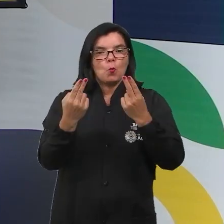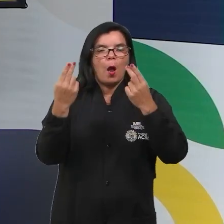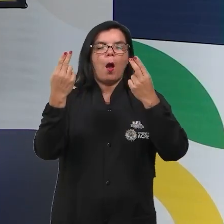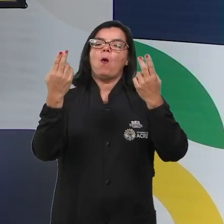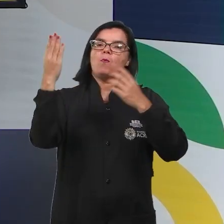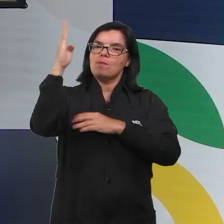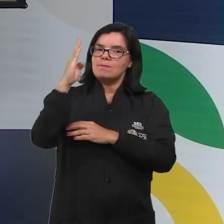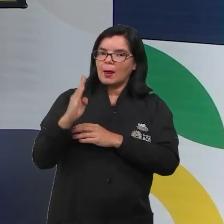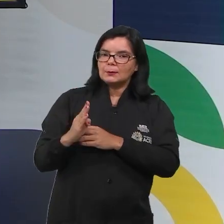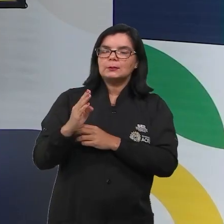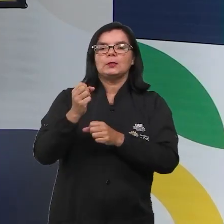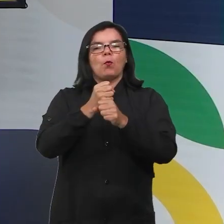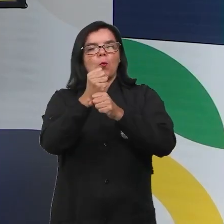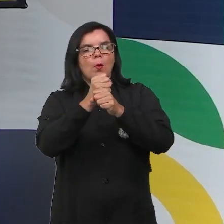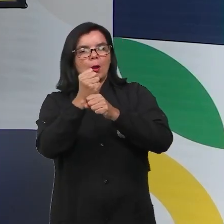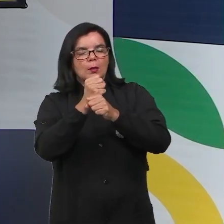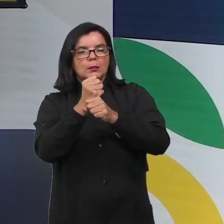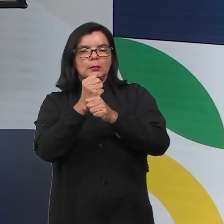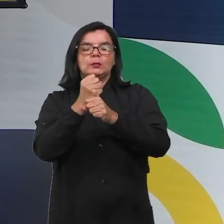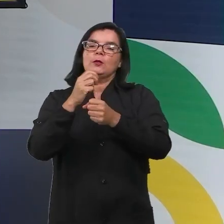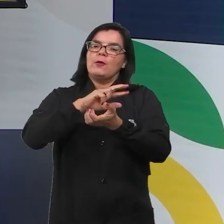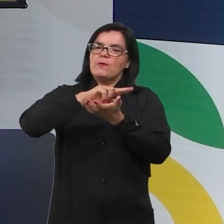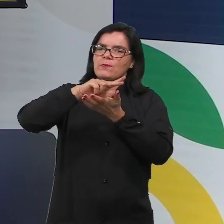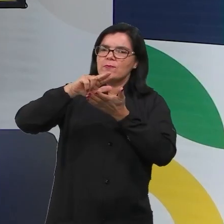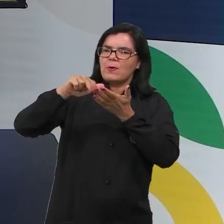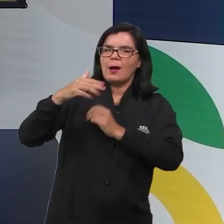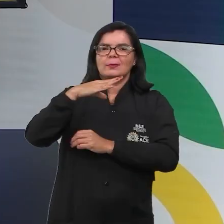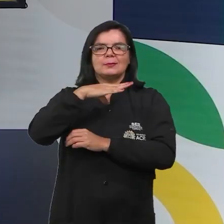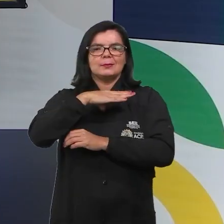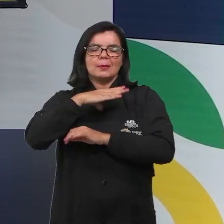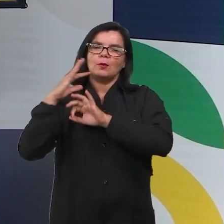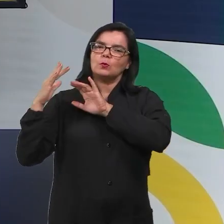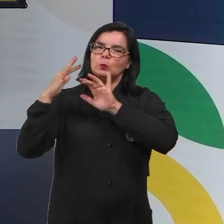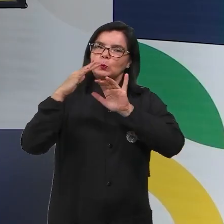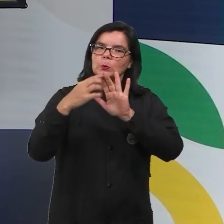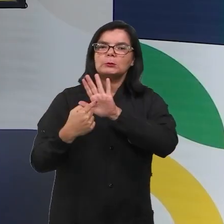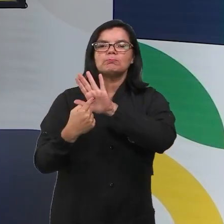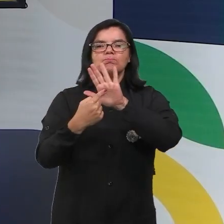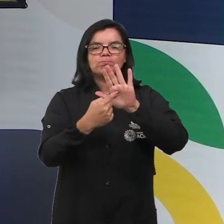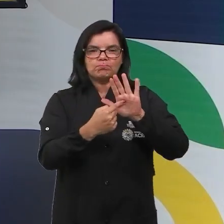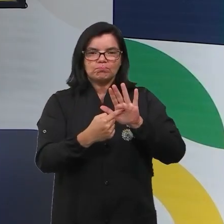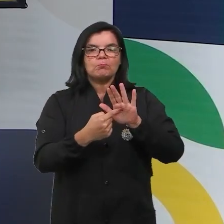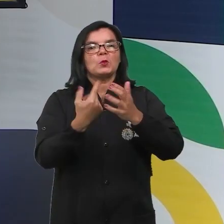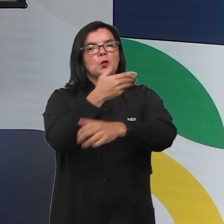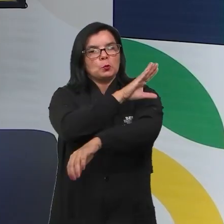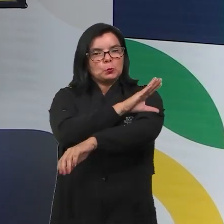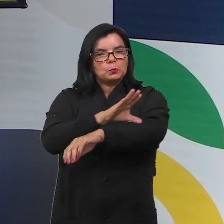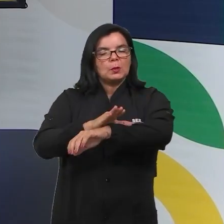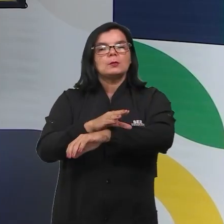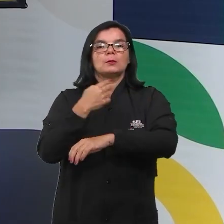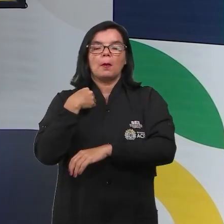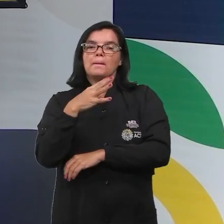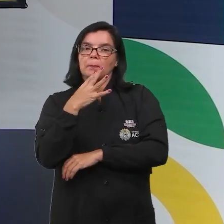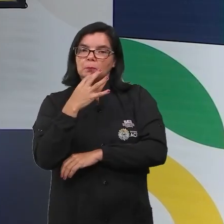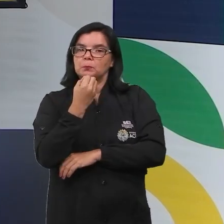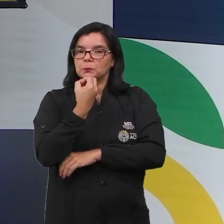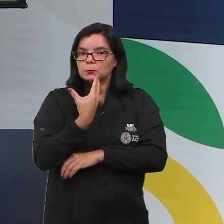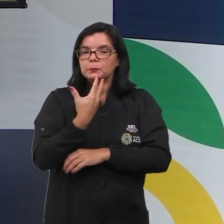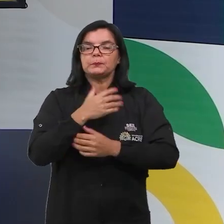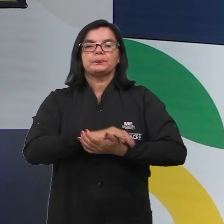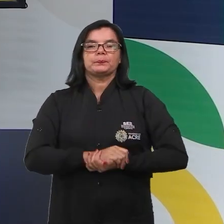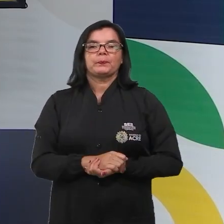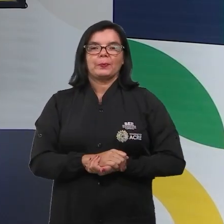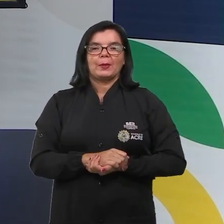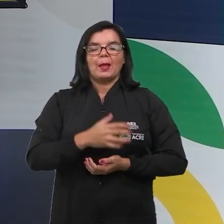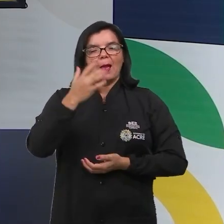anualmente. Ele reúne diversas cidades e tem muitas manifestações artísticas, culturais dentro desse carnaval. Então, vale a pena conhecer.